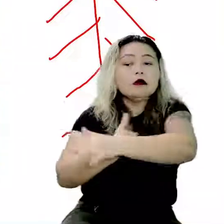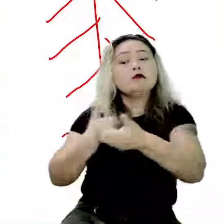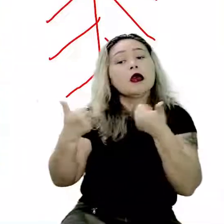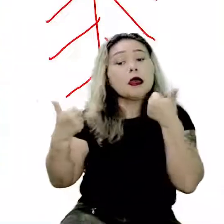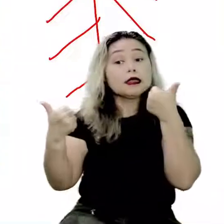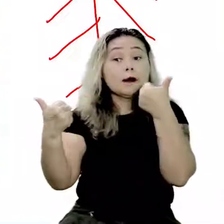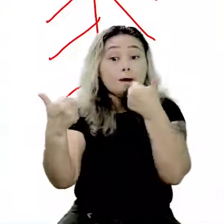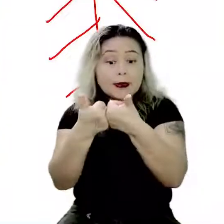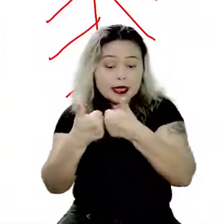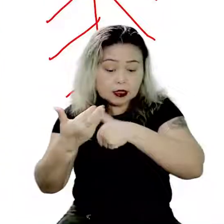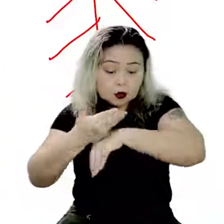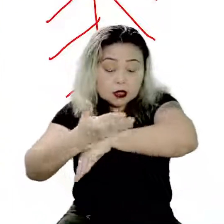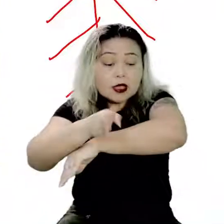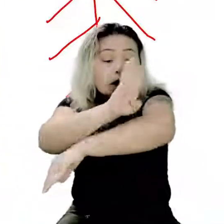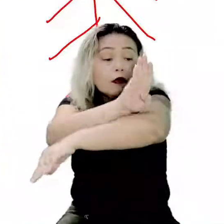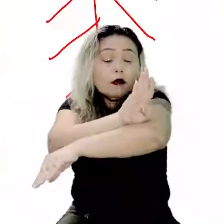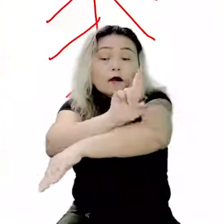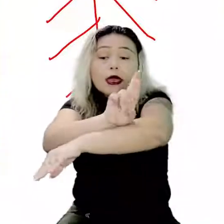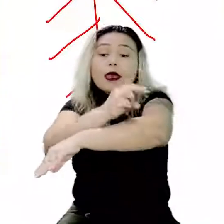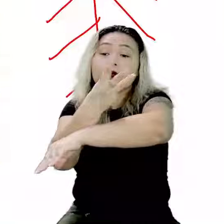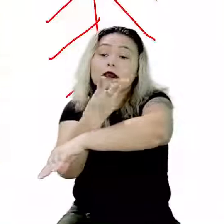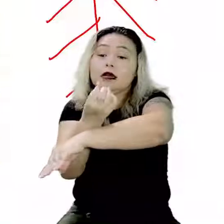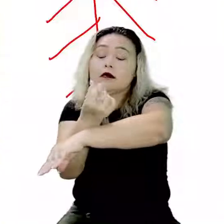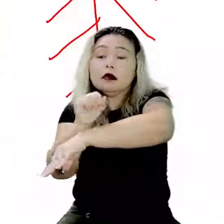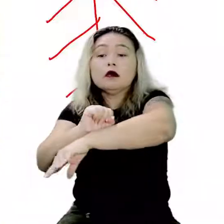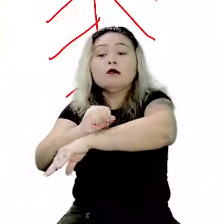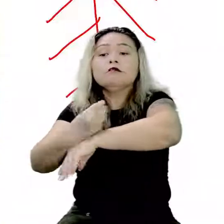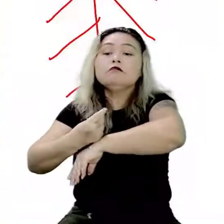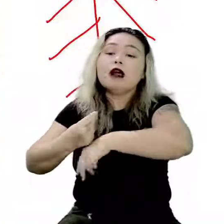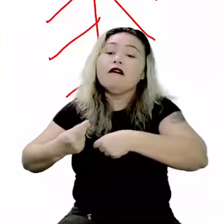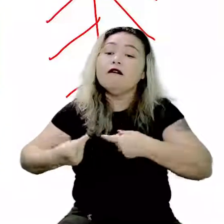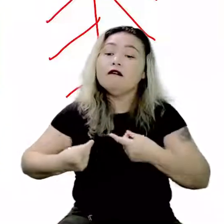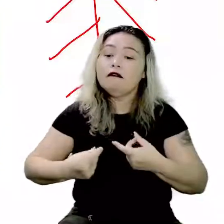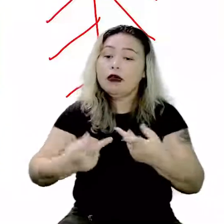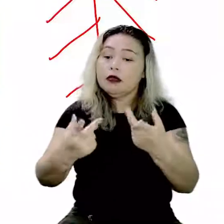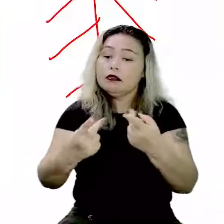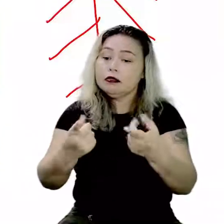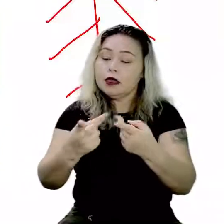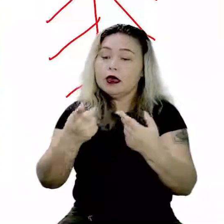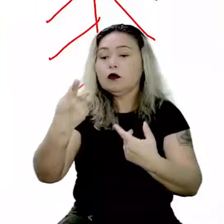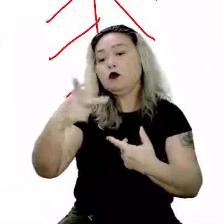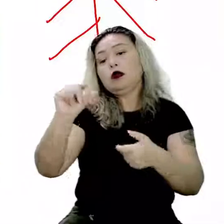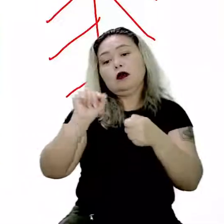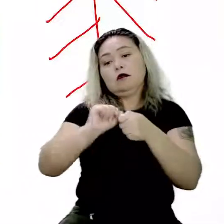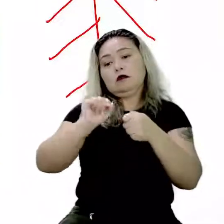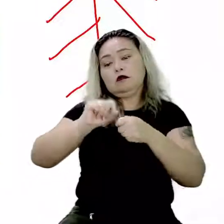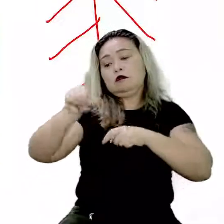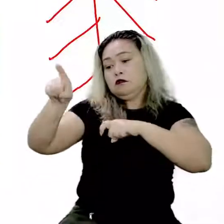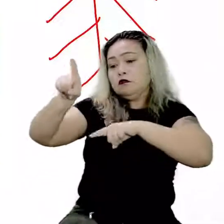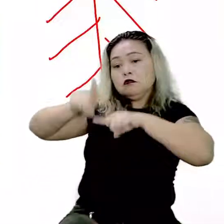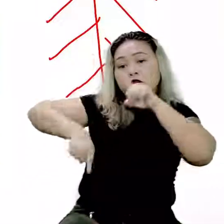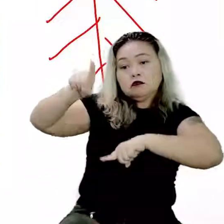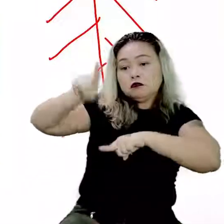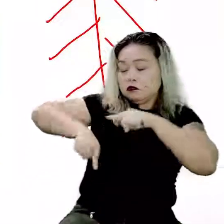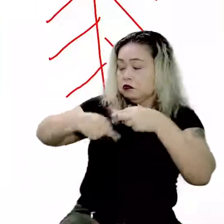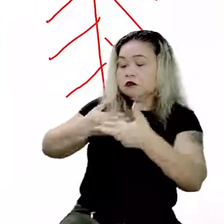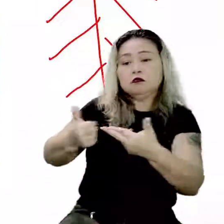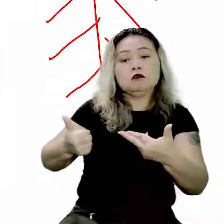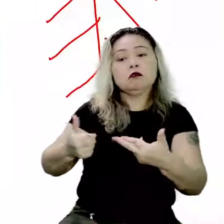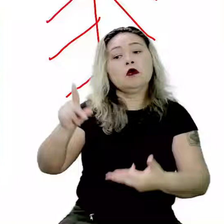dessa BR para escoar a sua produção, ok? E assim foi